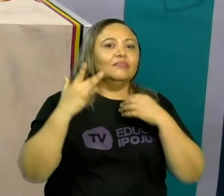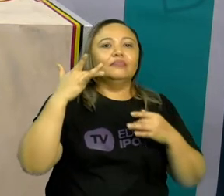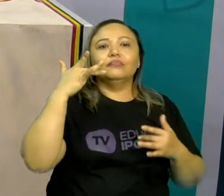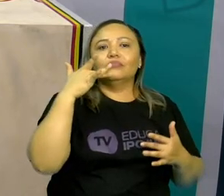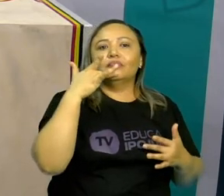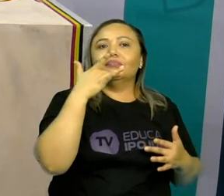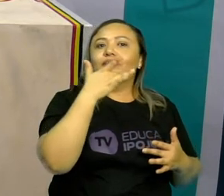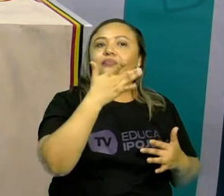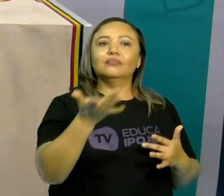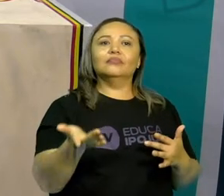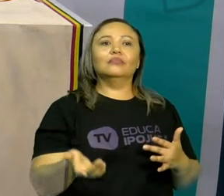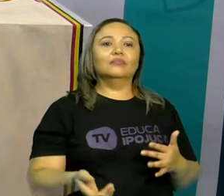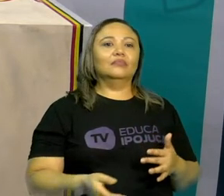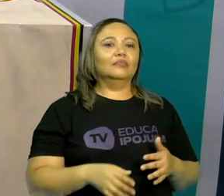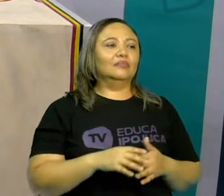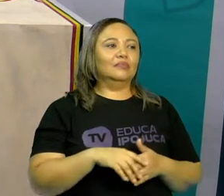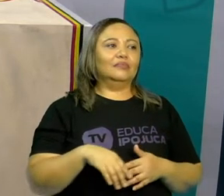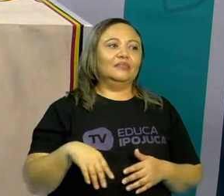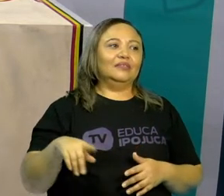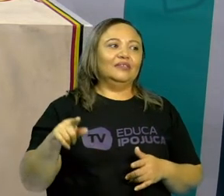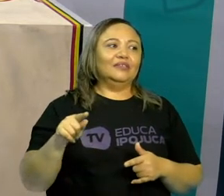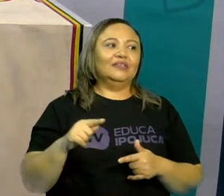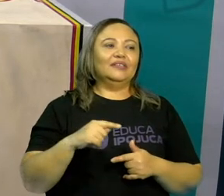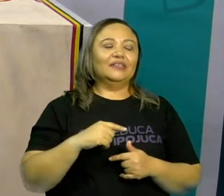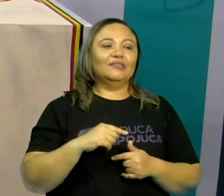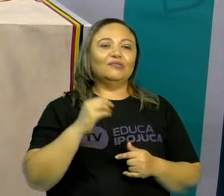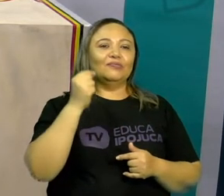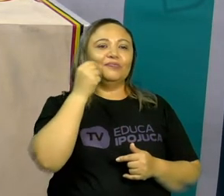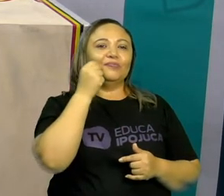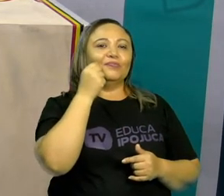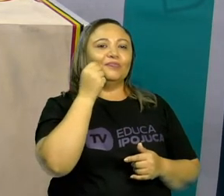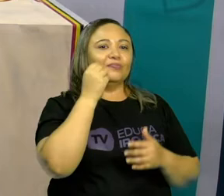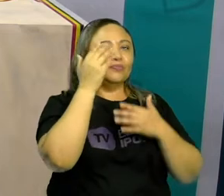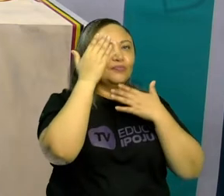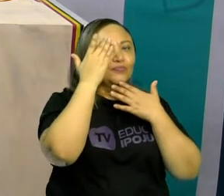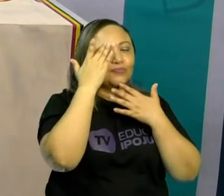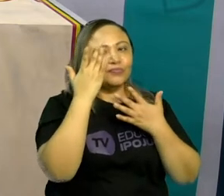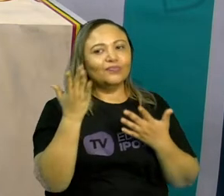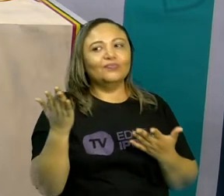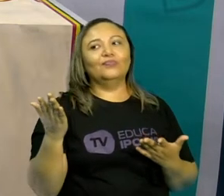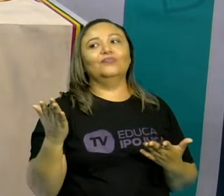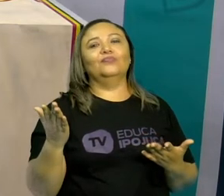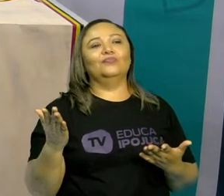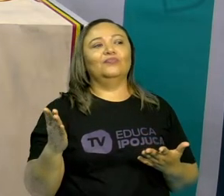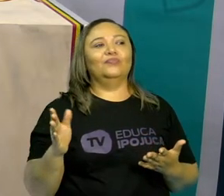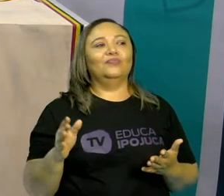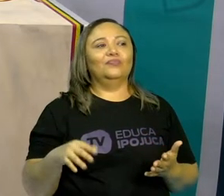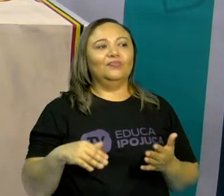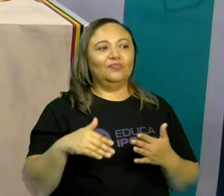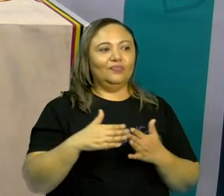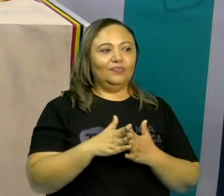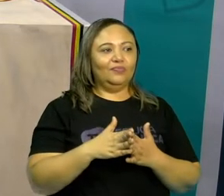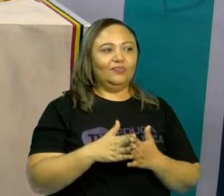sabor e ali então o Ratinho agradecido